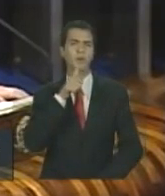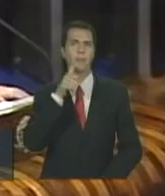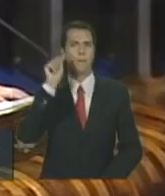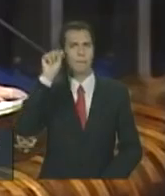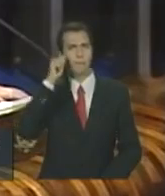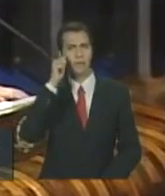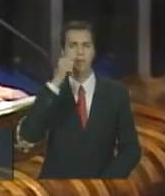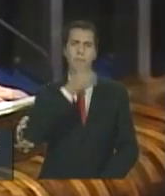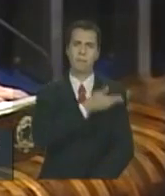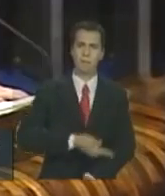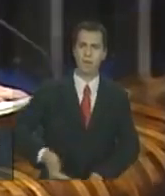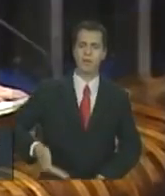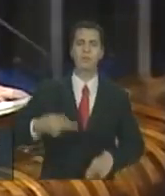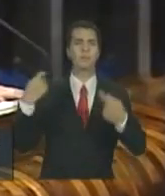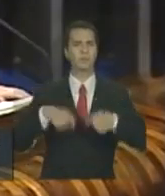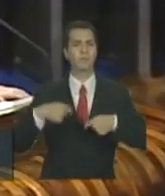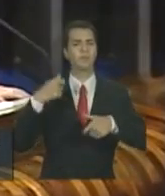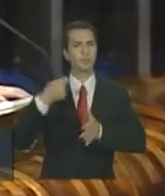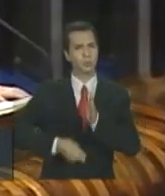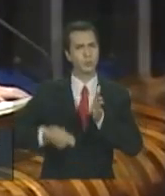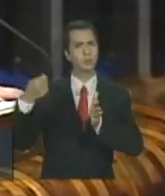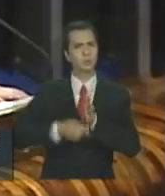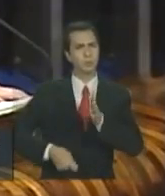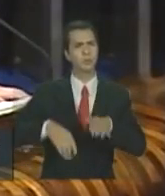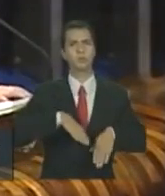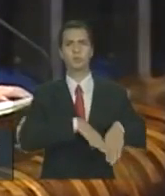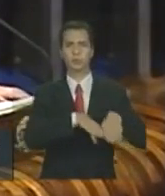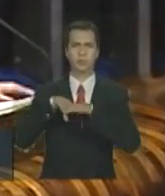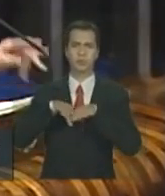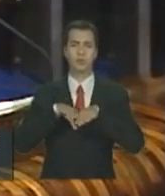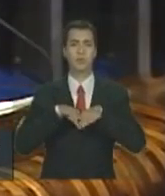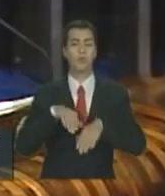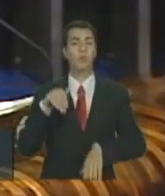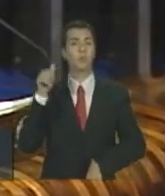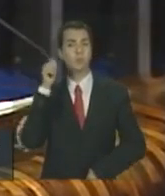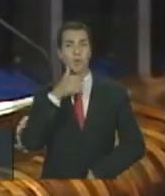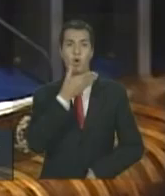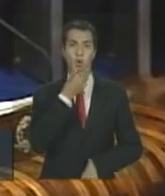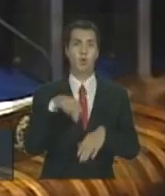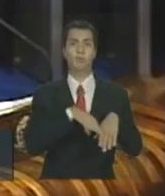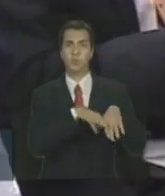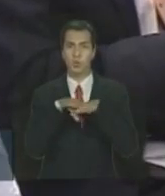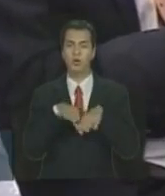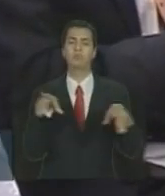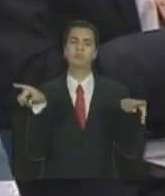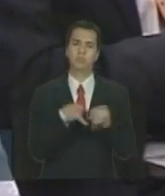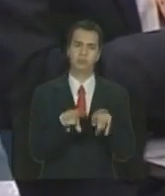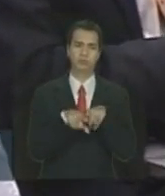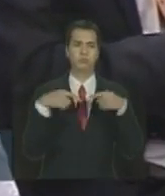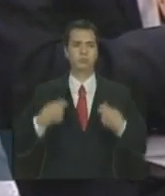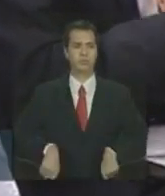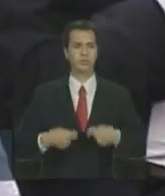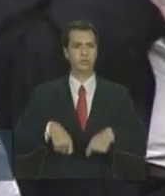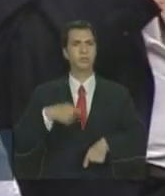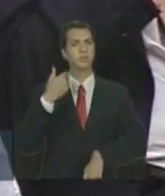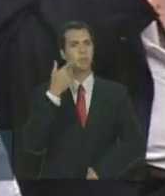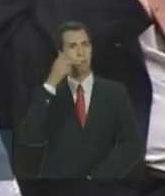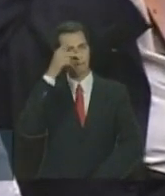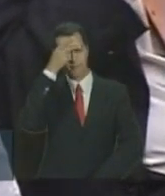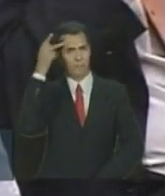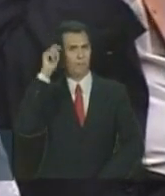a igualdade racial, nós temos de lutar junto com a igualdade de gênero pela igualdade racial. Então,